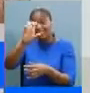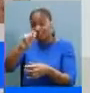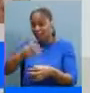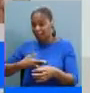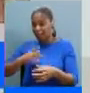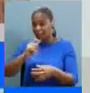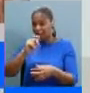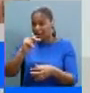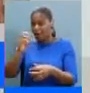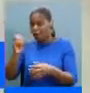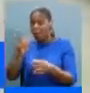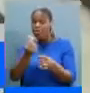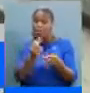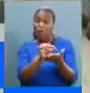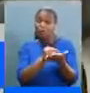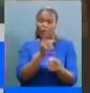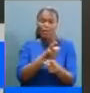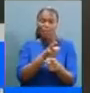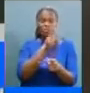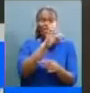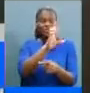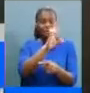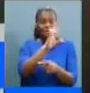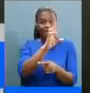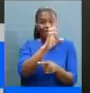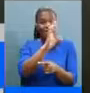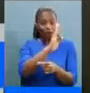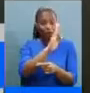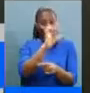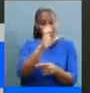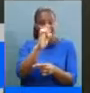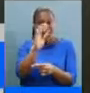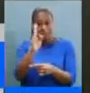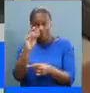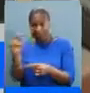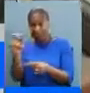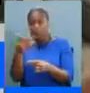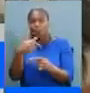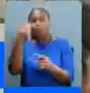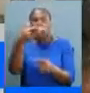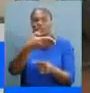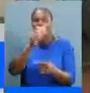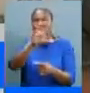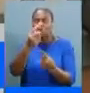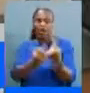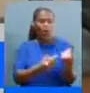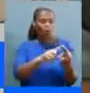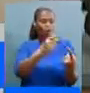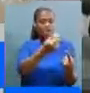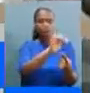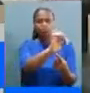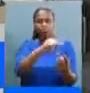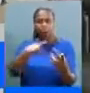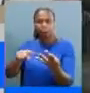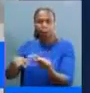CDAO têm a mesma moeda, o franco CFA. Os restantes 7 países têm cada um a sua